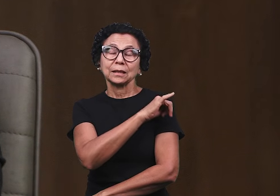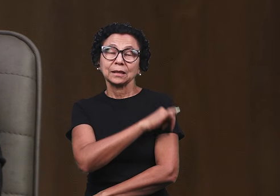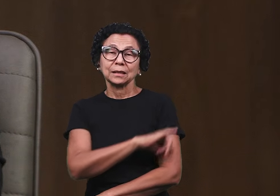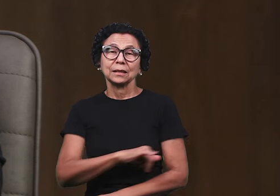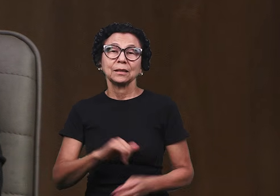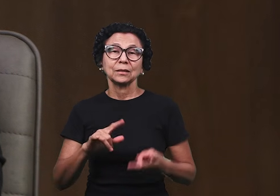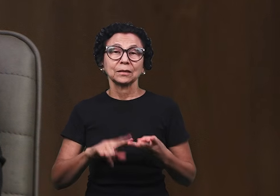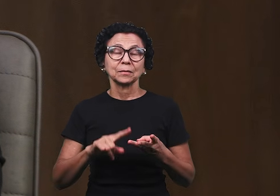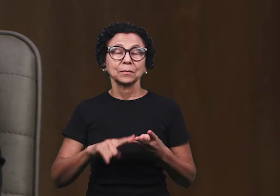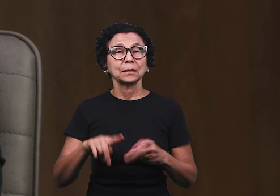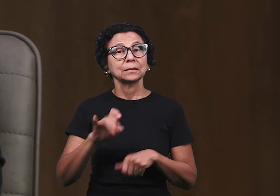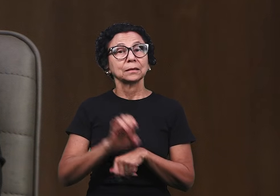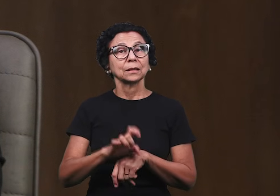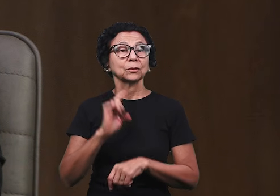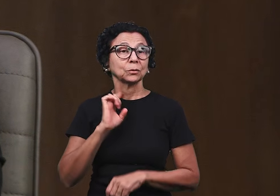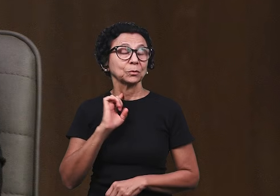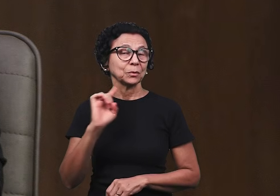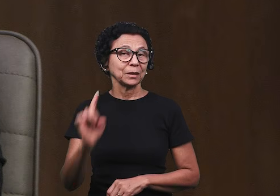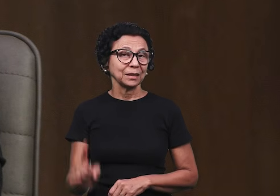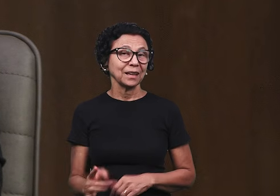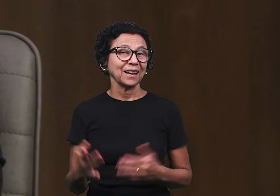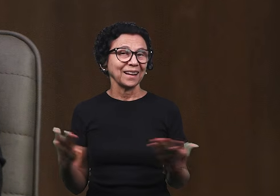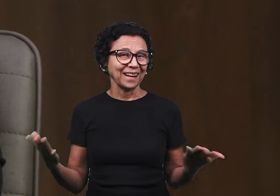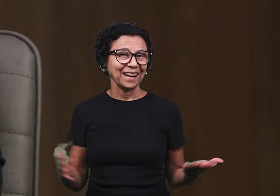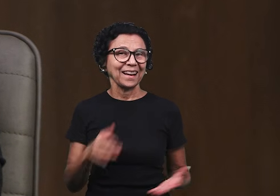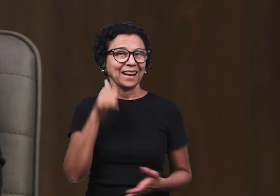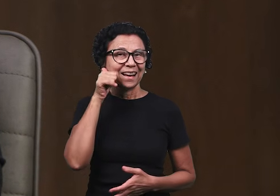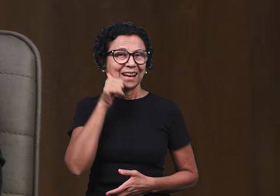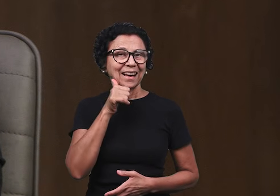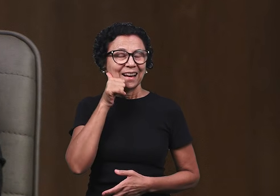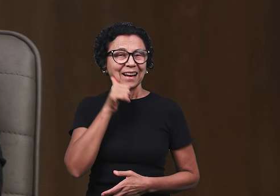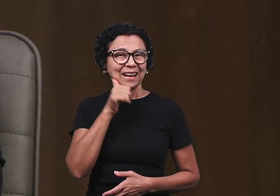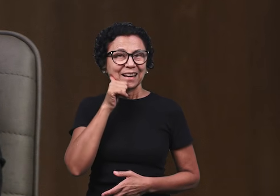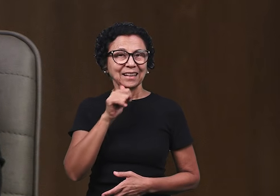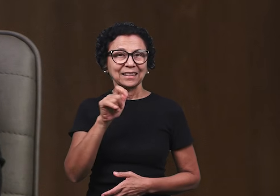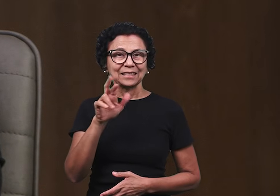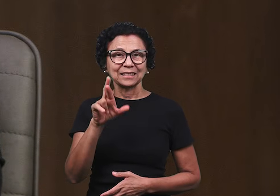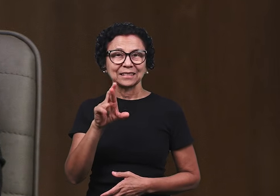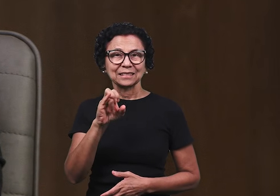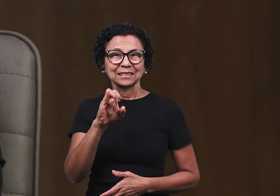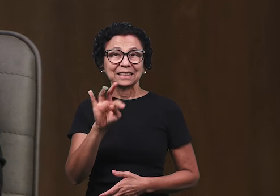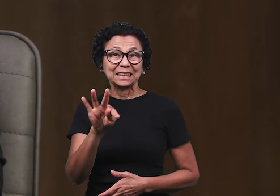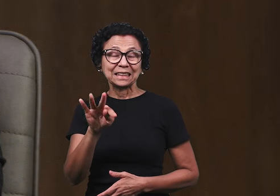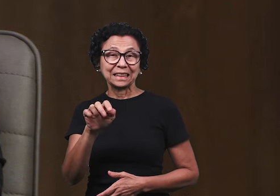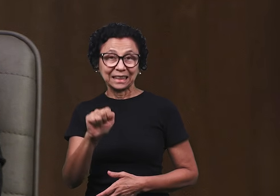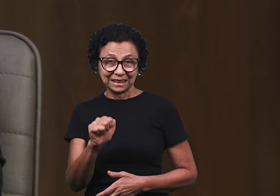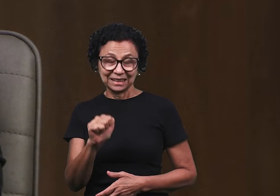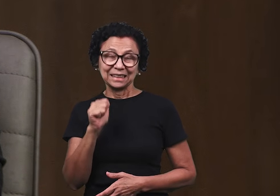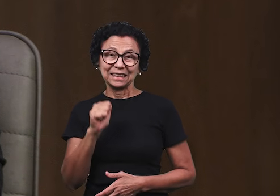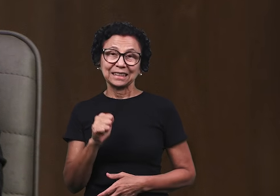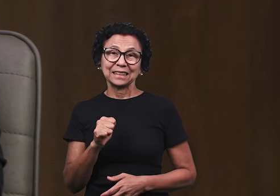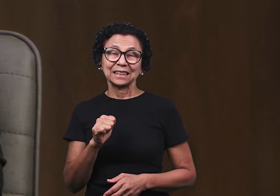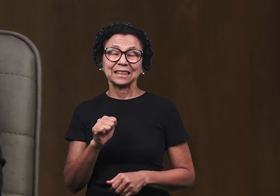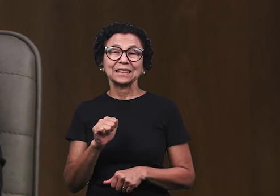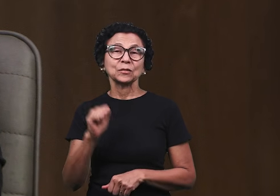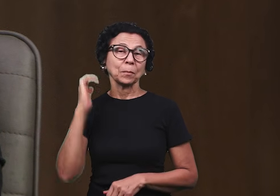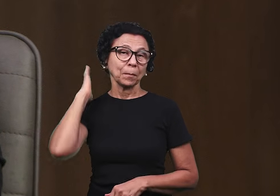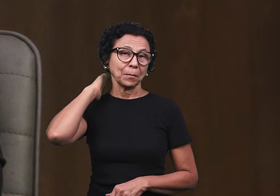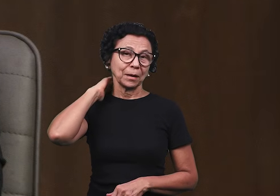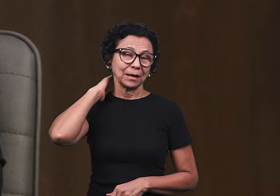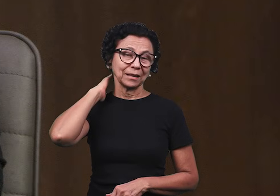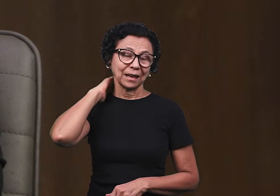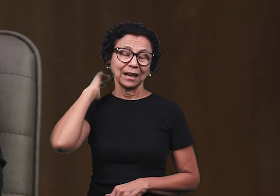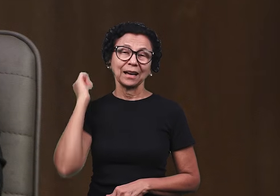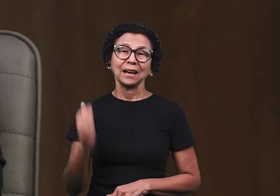em Itabira, Minas Gerais, e também em especial para a irmã Rita, do Pará. Ela escreveu no chat do